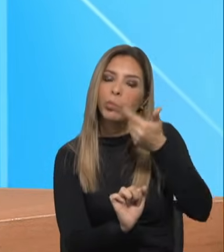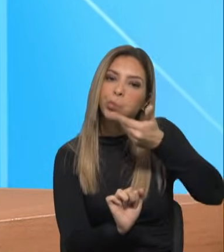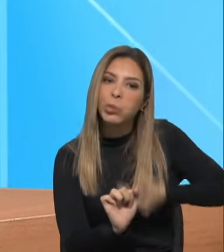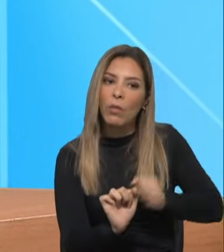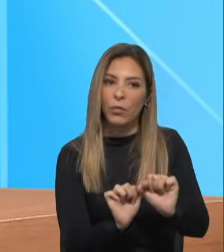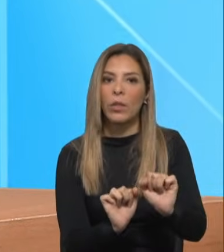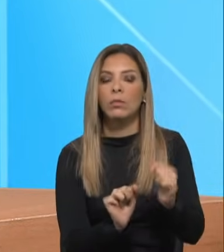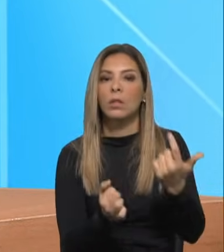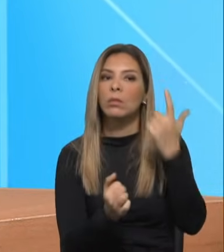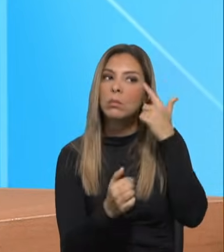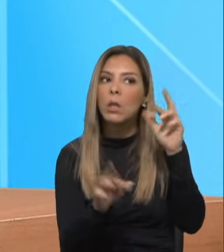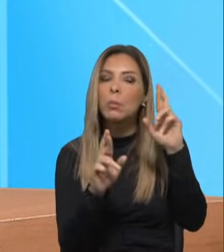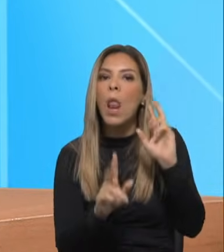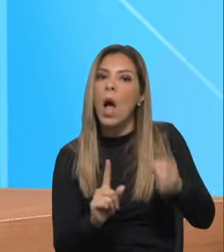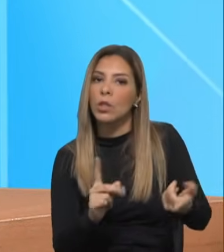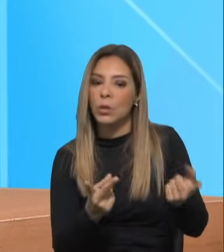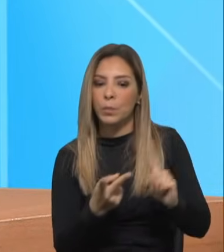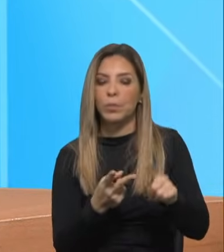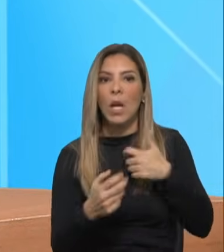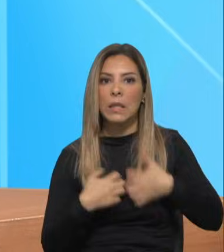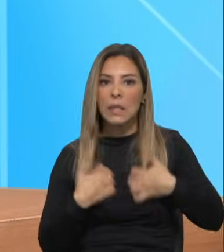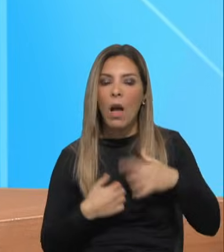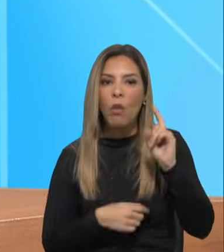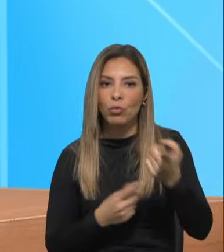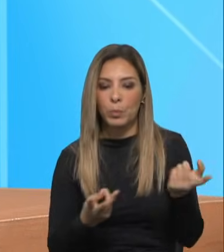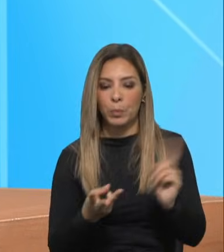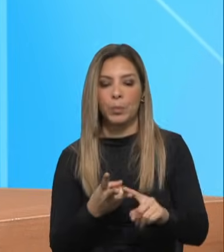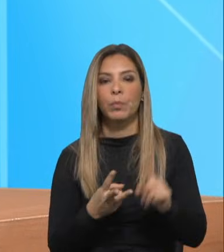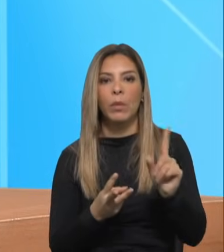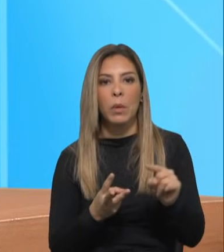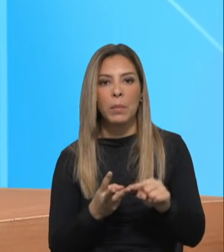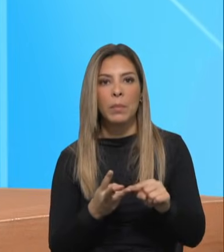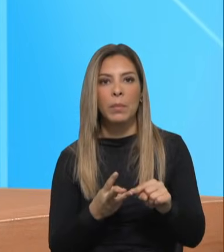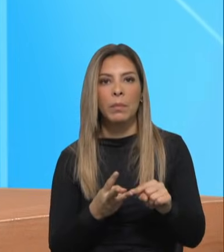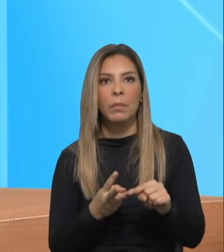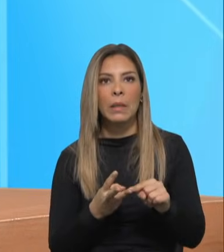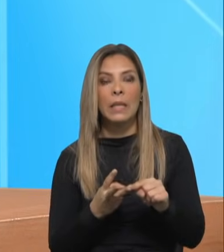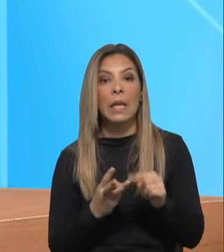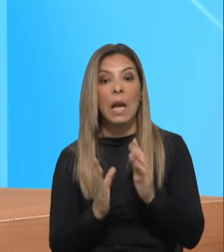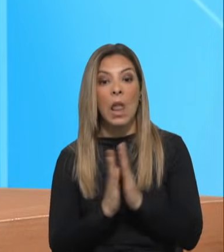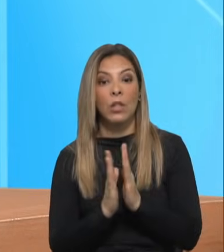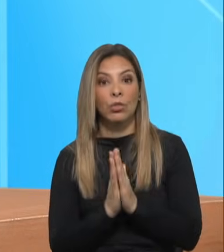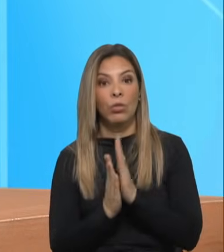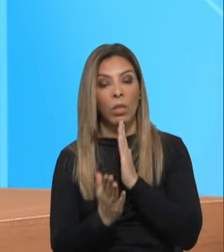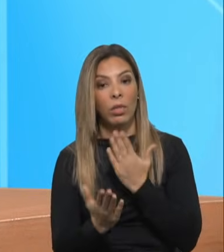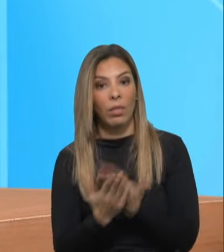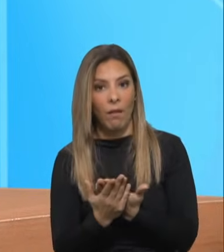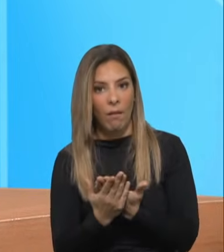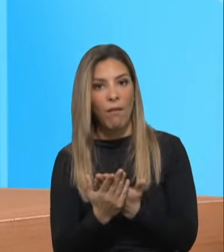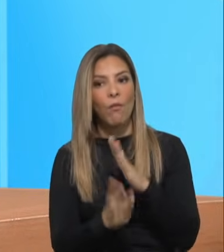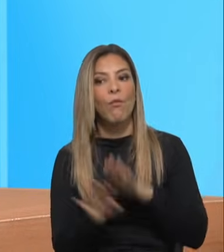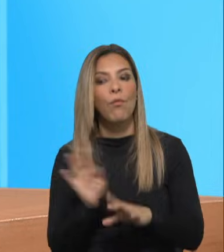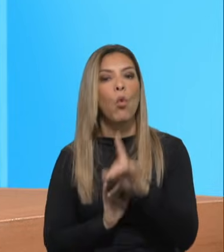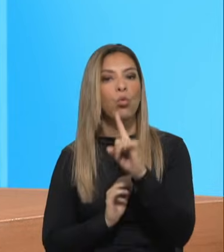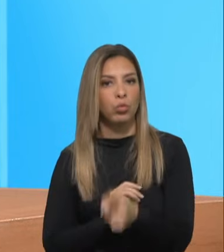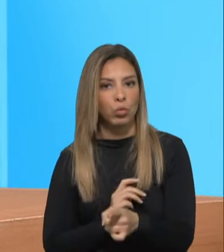suas expectativas, os seus anseios, o que é que a Igreja pode fazer com e para, mas sobretudo